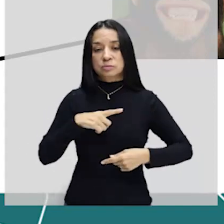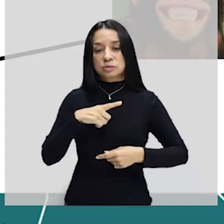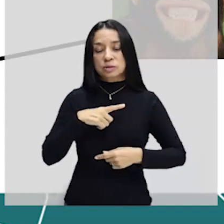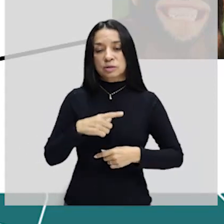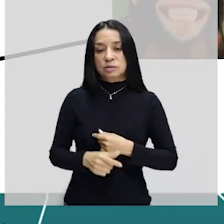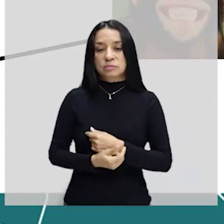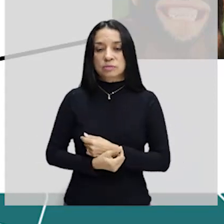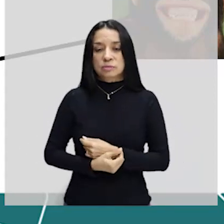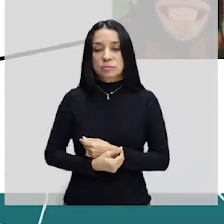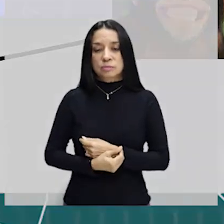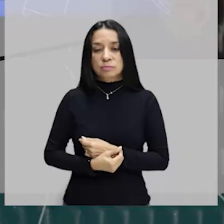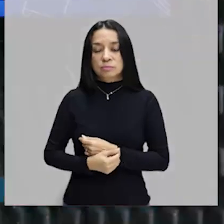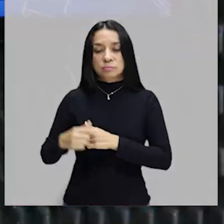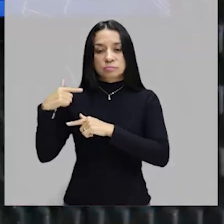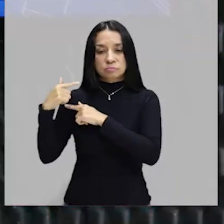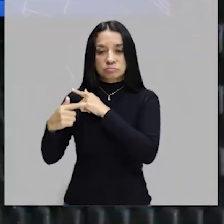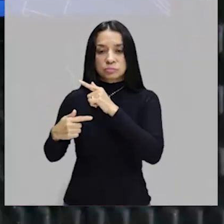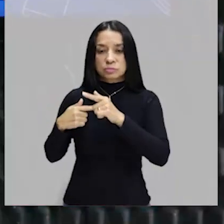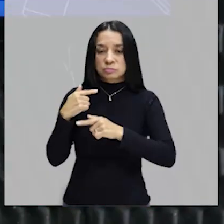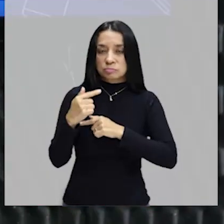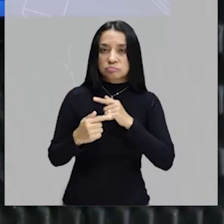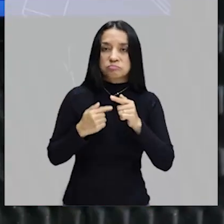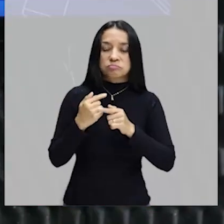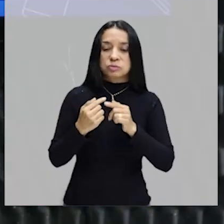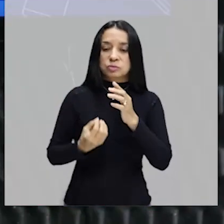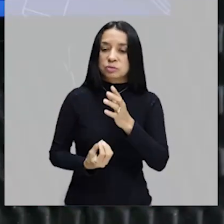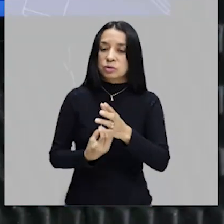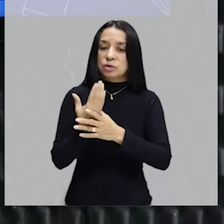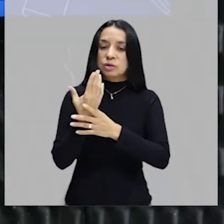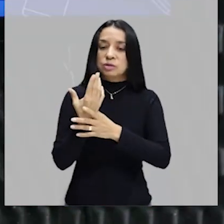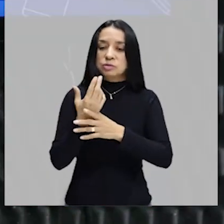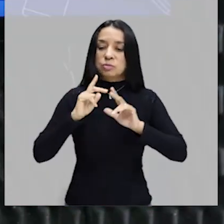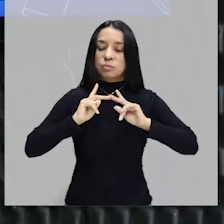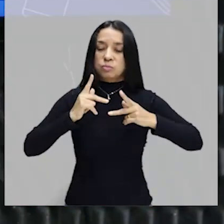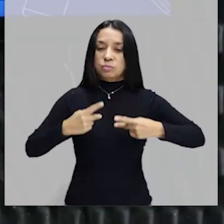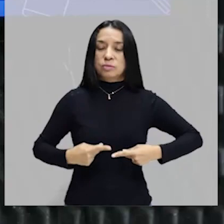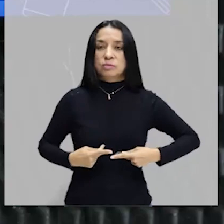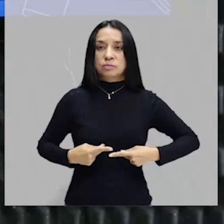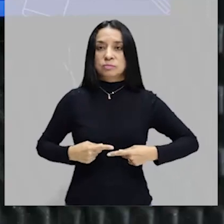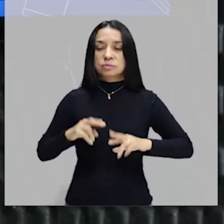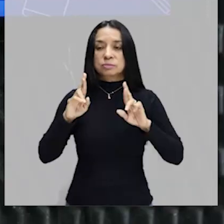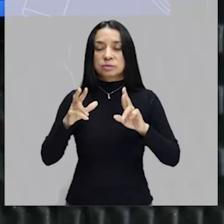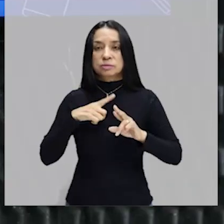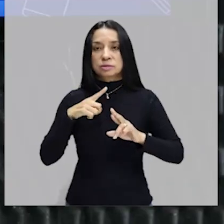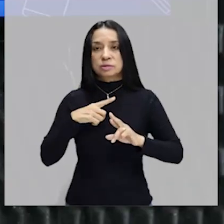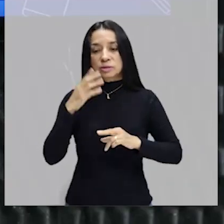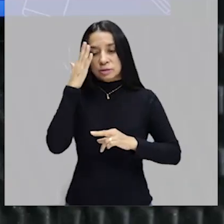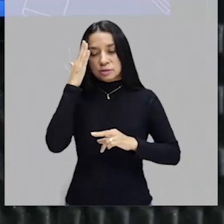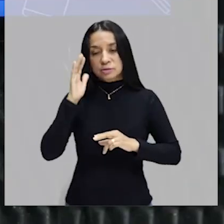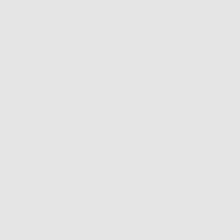a linhagem que originou o Homo sapiens. Então, espero que vocês tenham entendido. E até a próxima. Tchau, tchau.